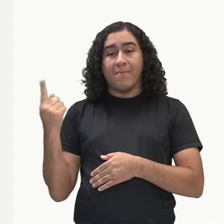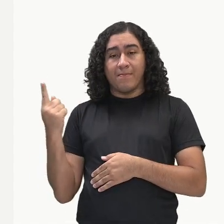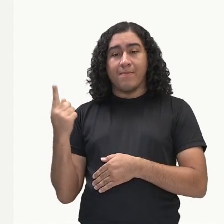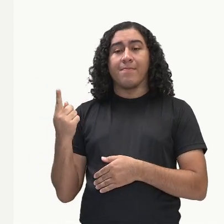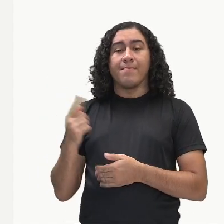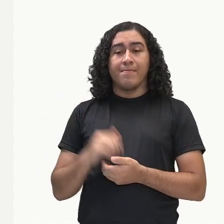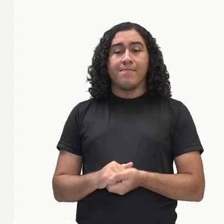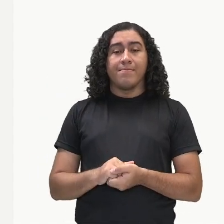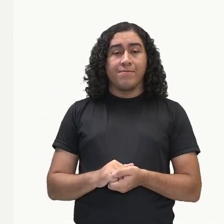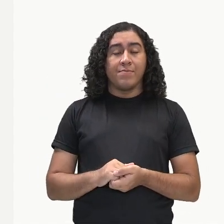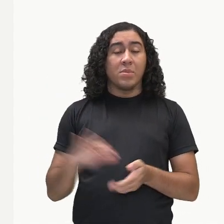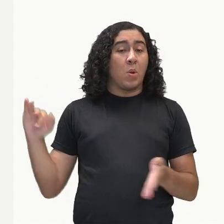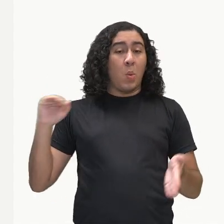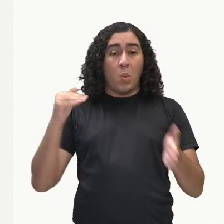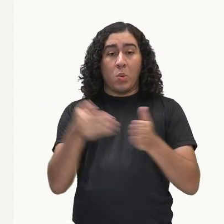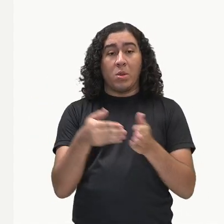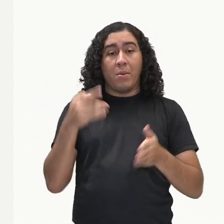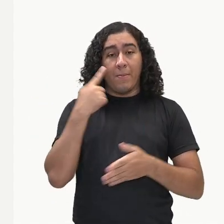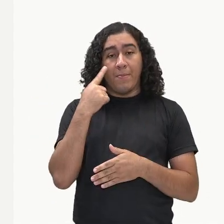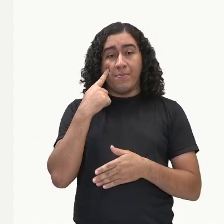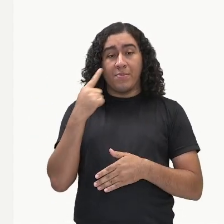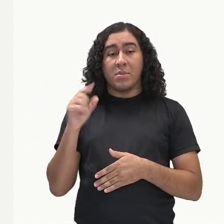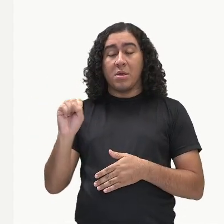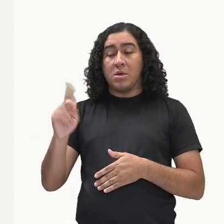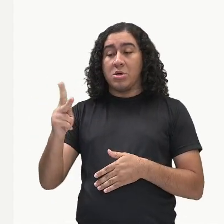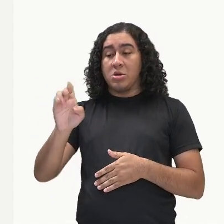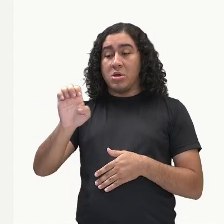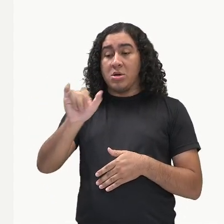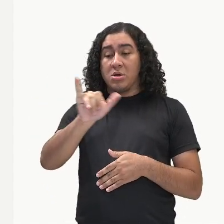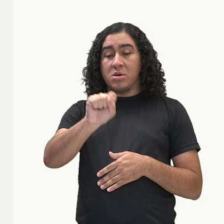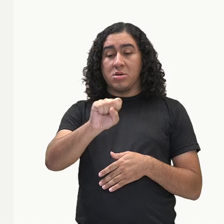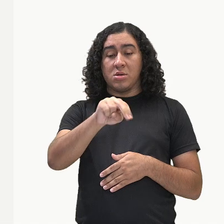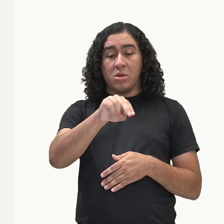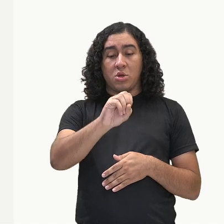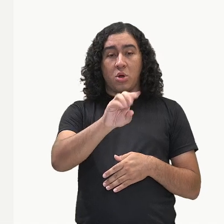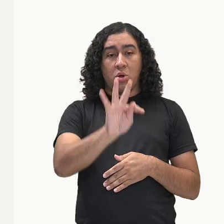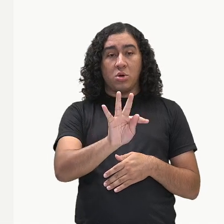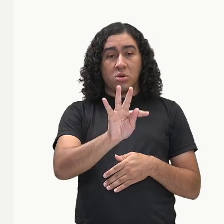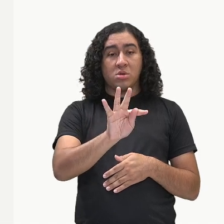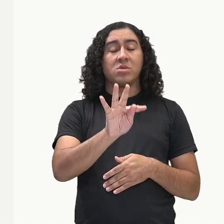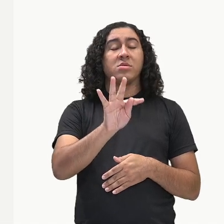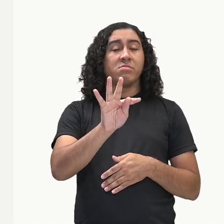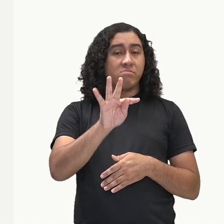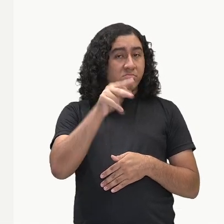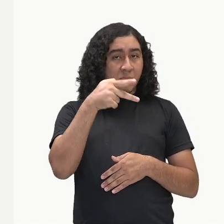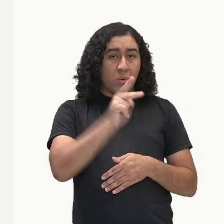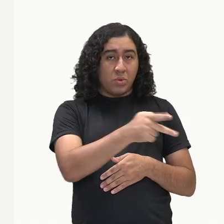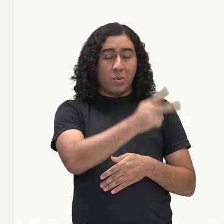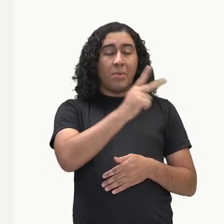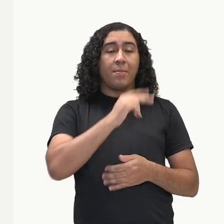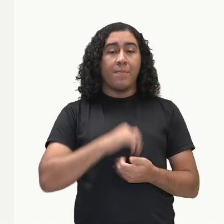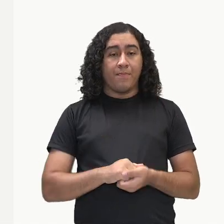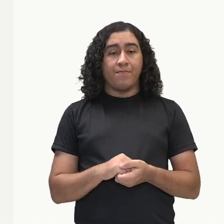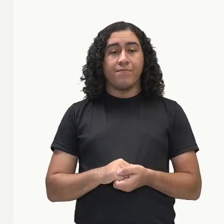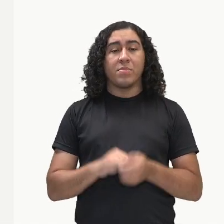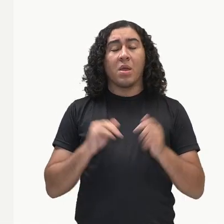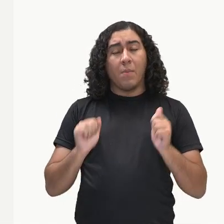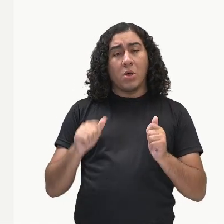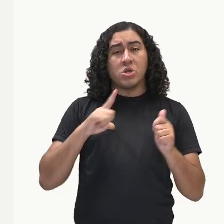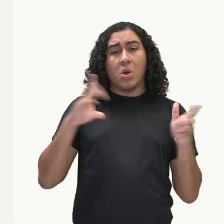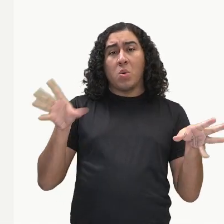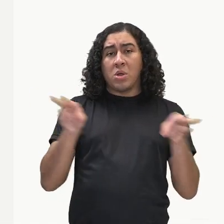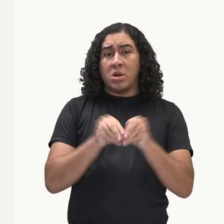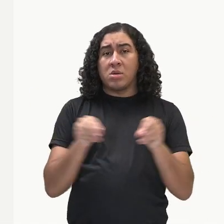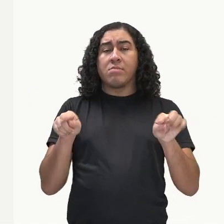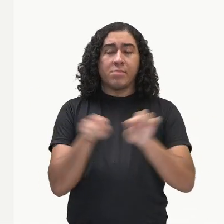né? Forma normal. She is not a clothing, nananã. Ok? Posso fazer uma forma